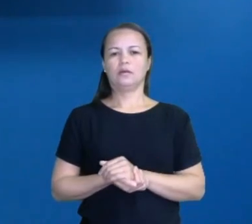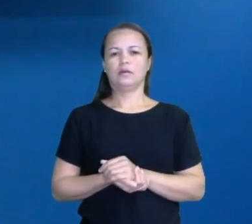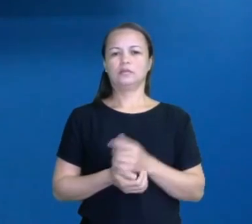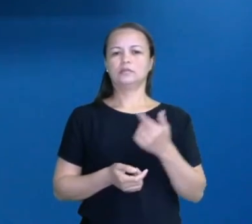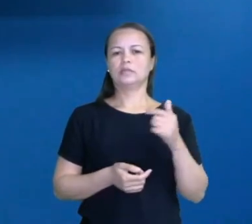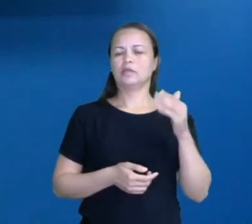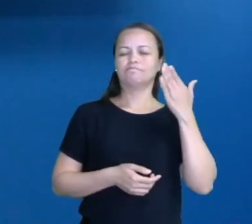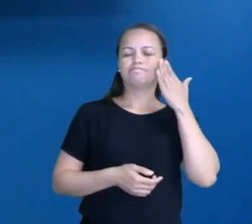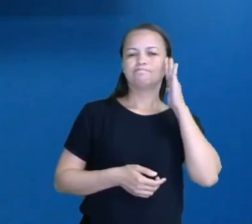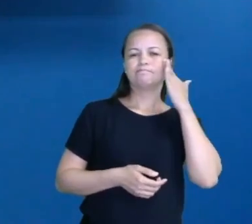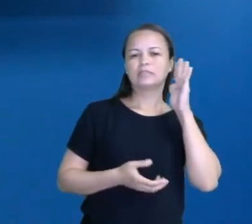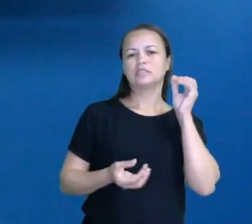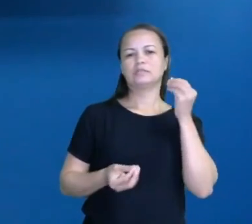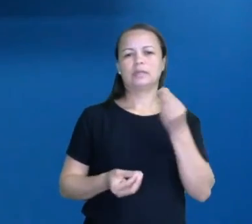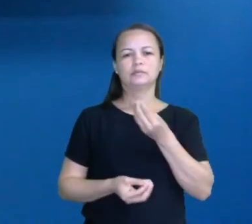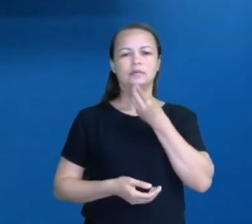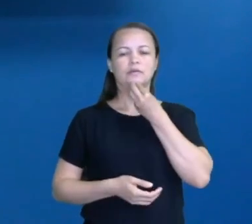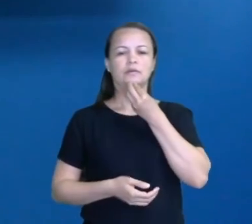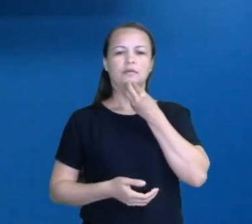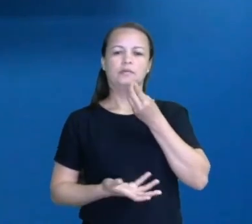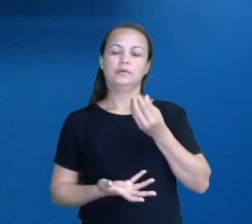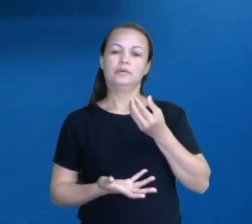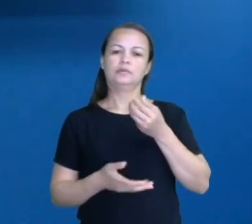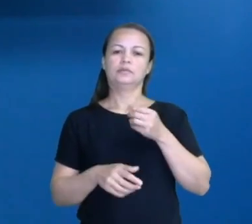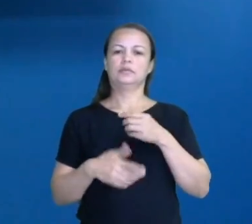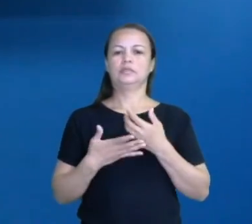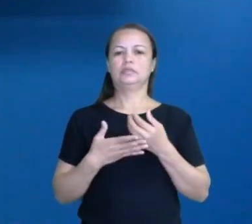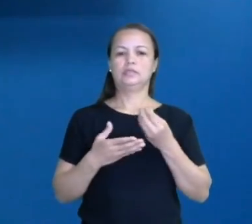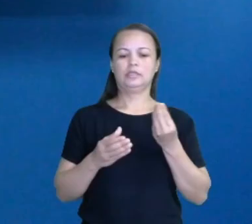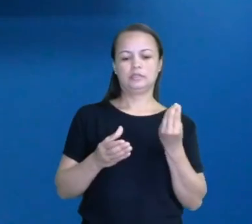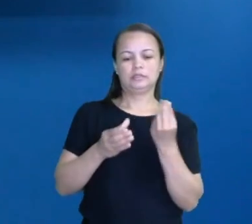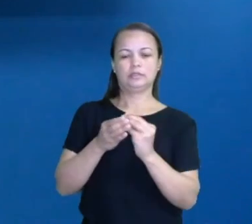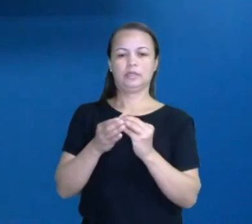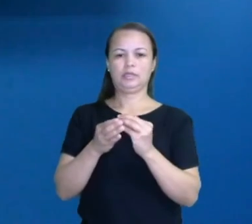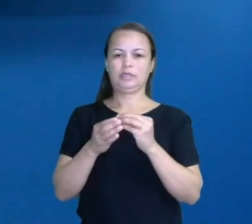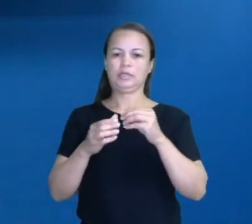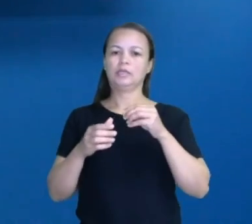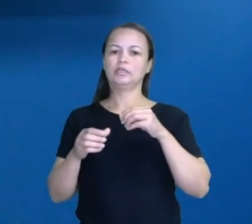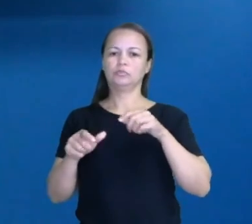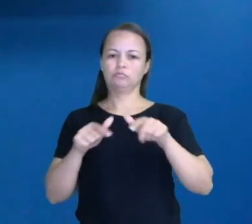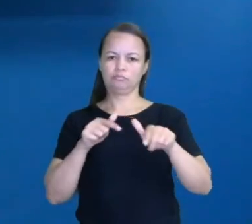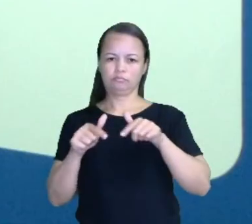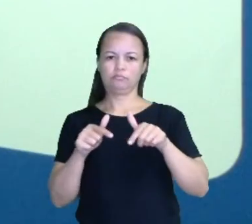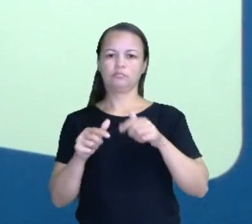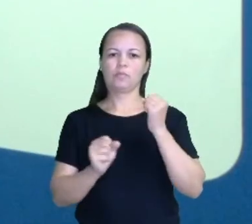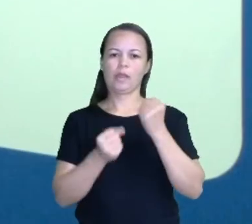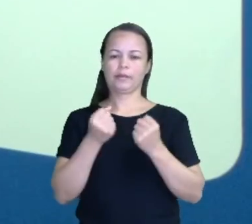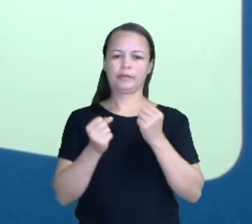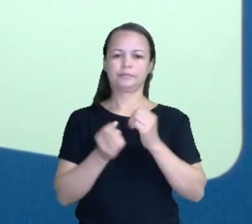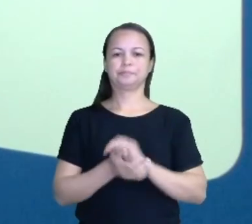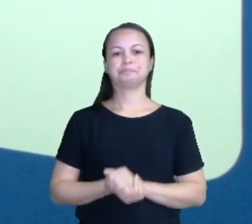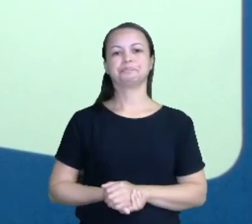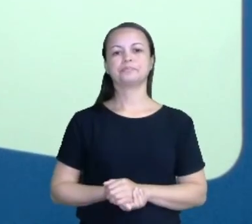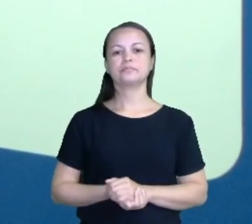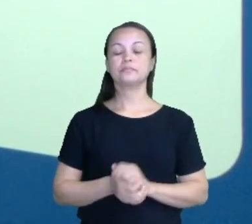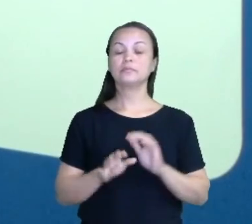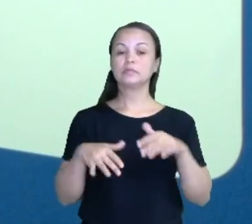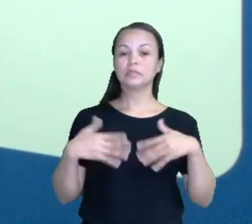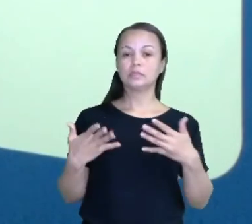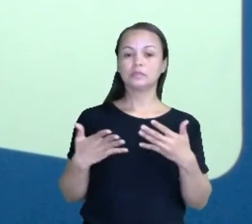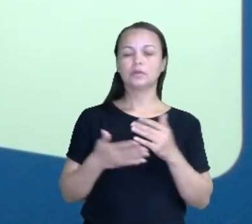um entendimento, uma oportunidade de se inserir nesse novo mercado, ok? Então, gente, o